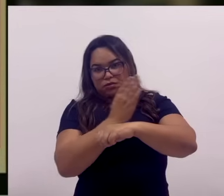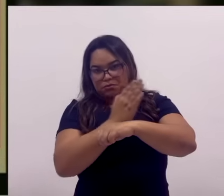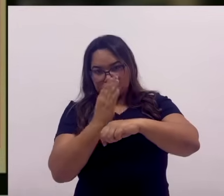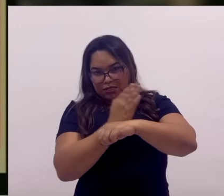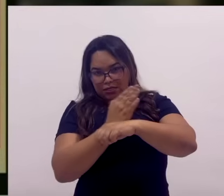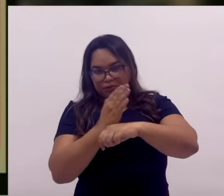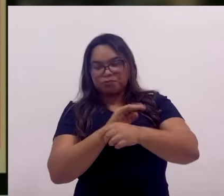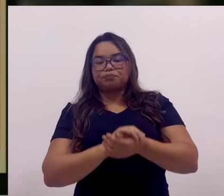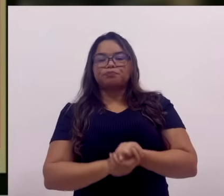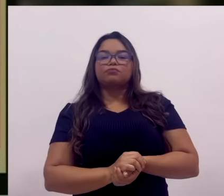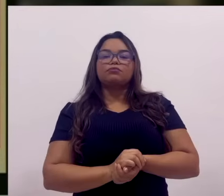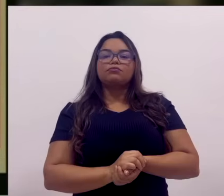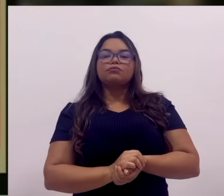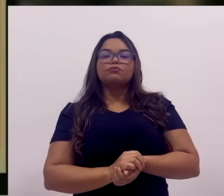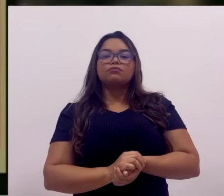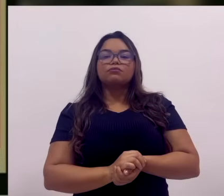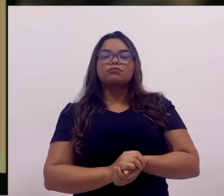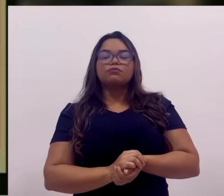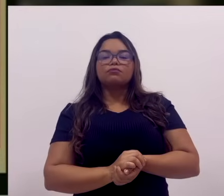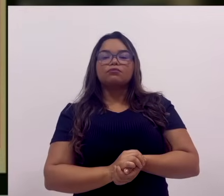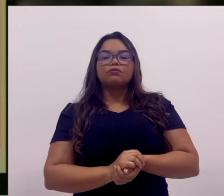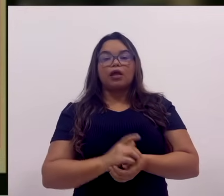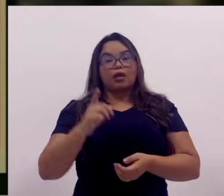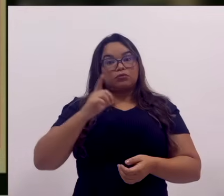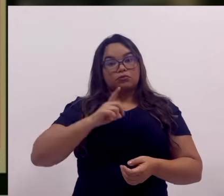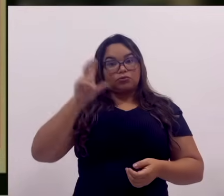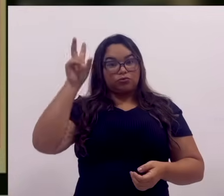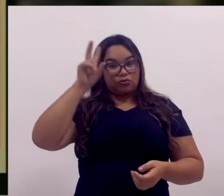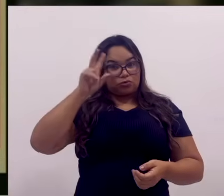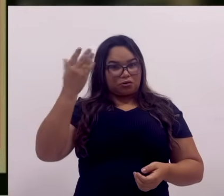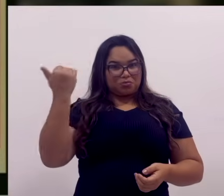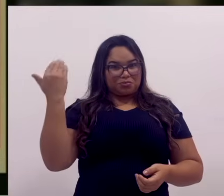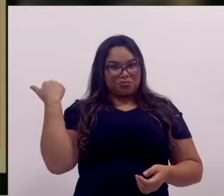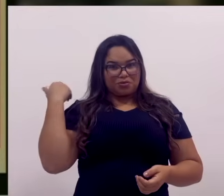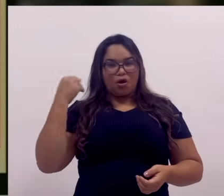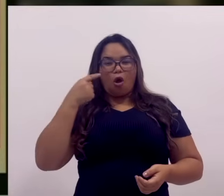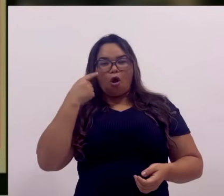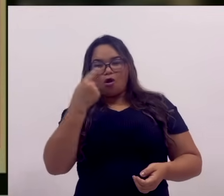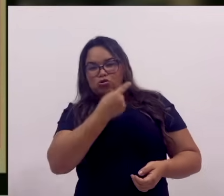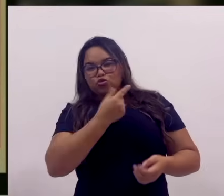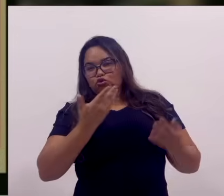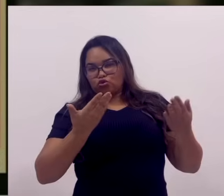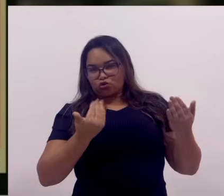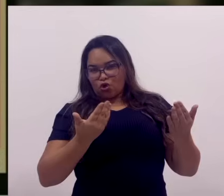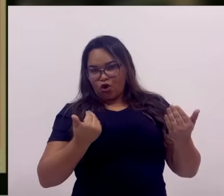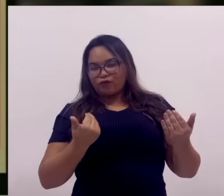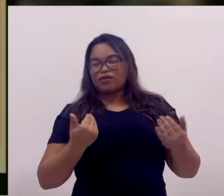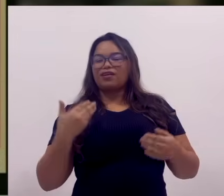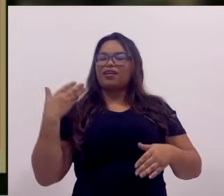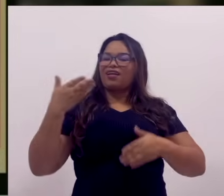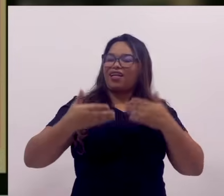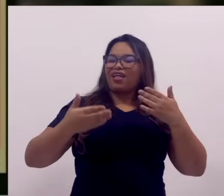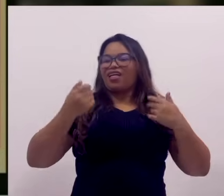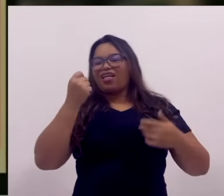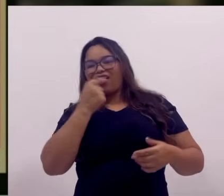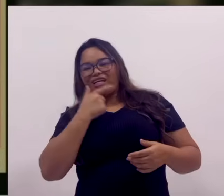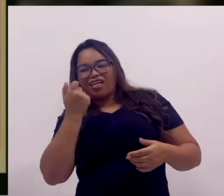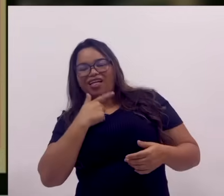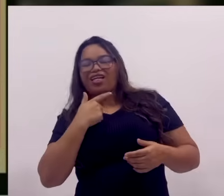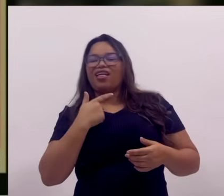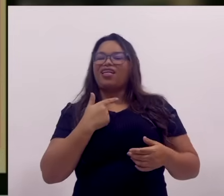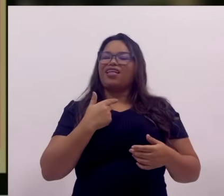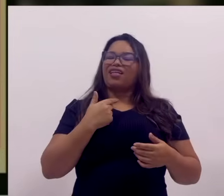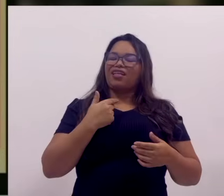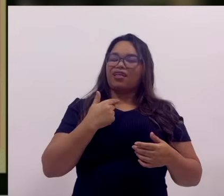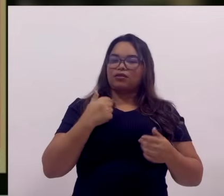tempo interessante. Aqui estão jovens se divertindo em Esmirna, como em qualquer outra parte do mundo. Sabem, eu acho que Deus